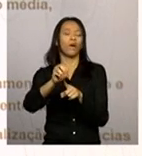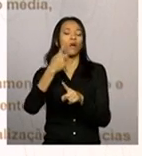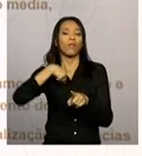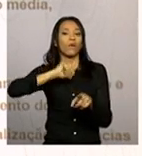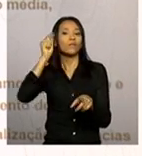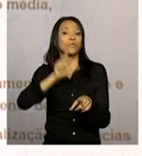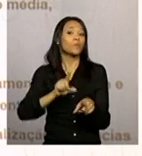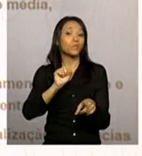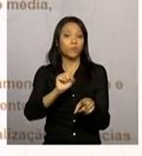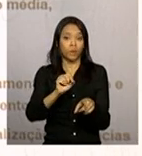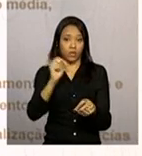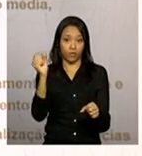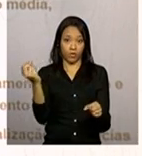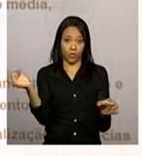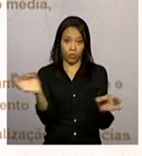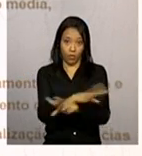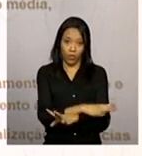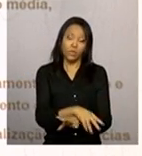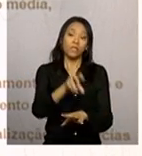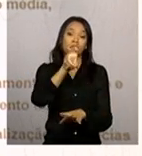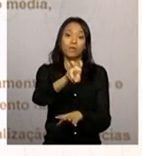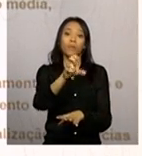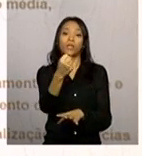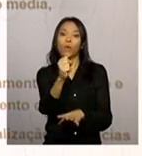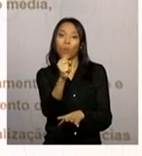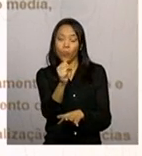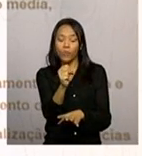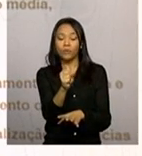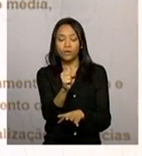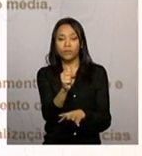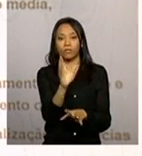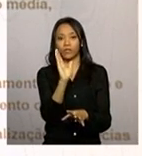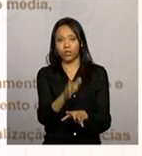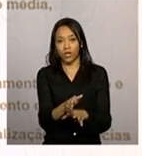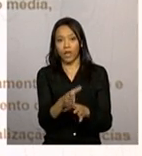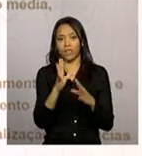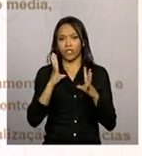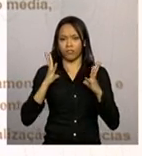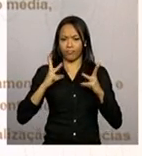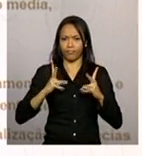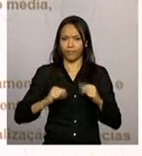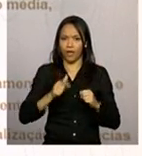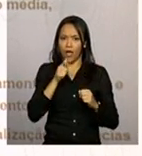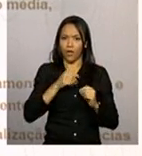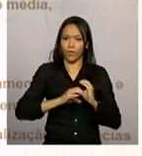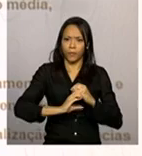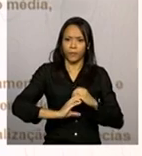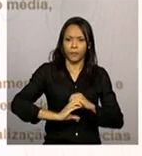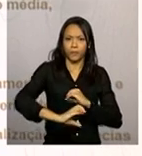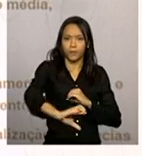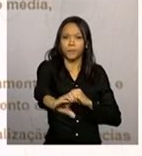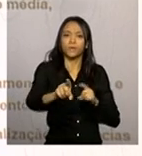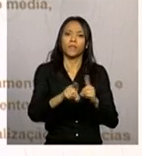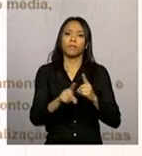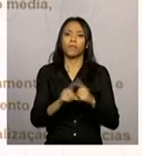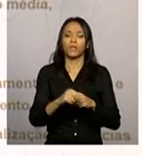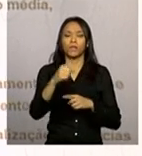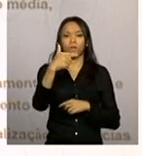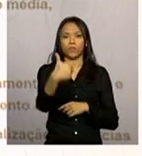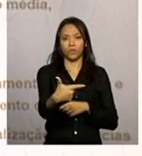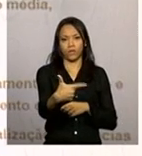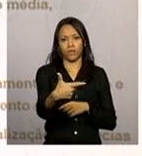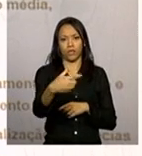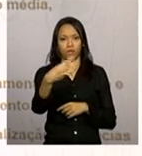nós concluímos 58 sistemas de esgotamento sanitário e 238 localidades